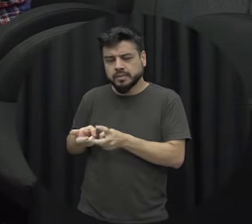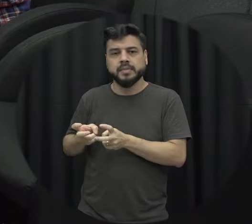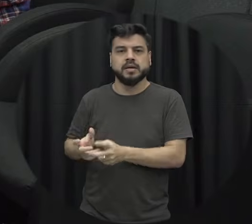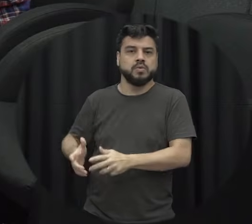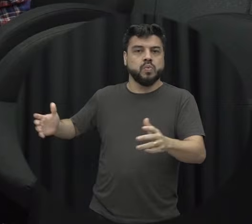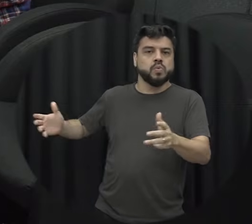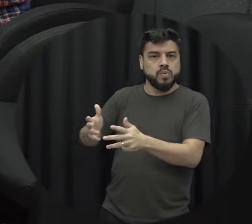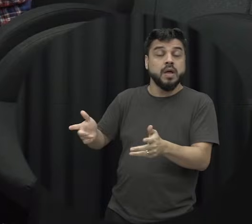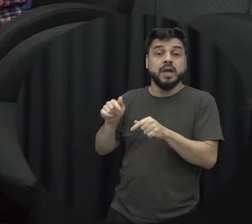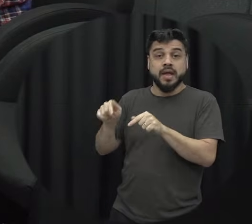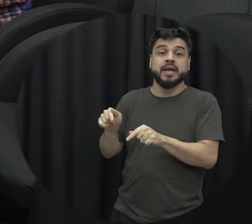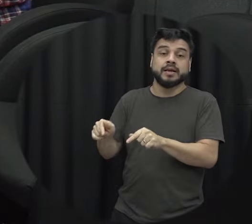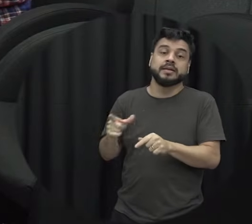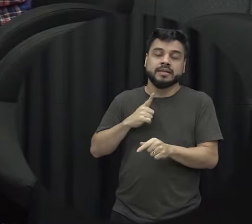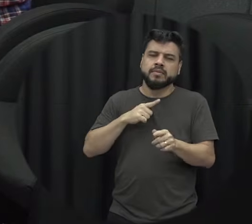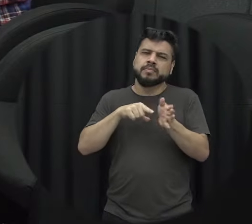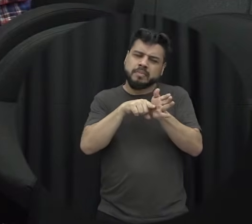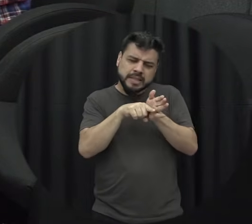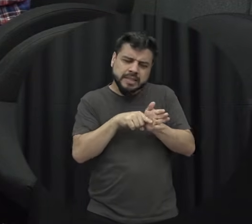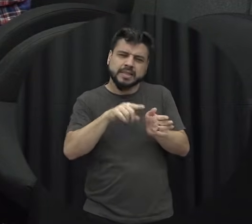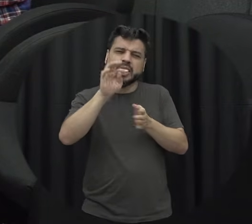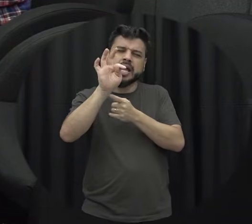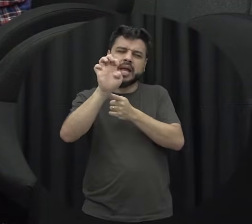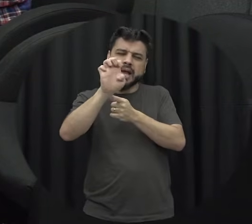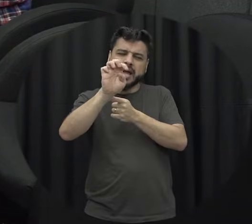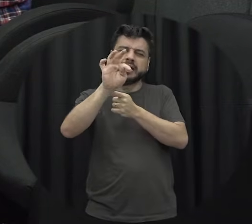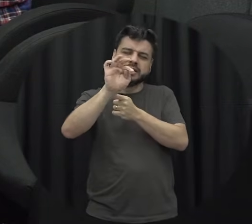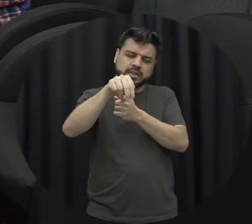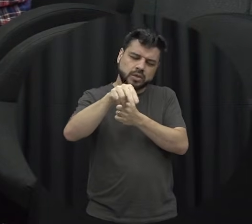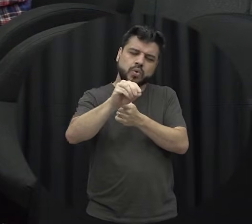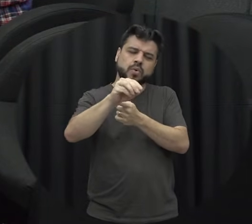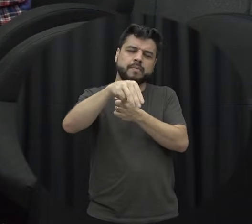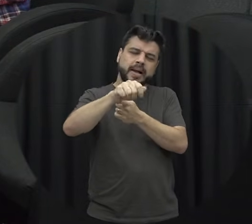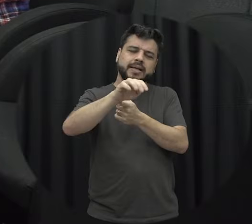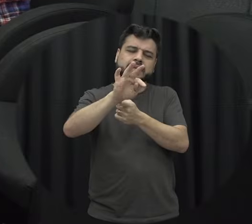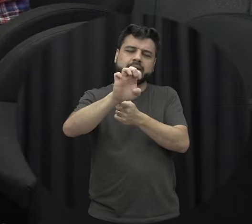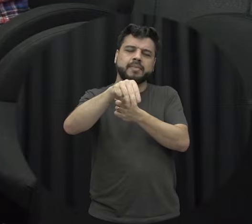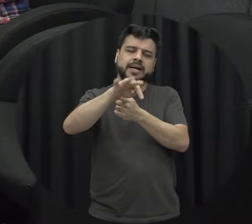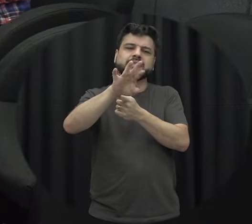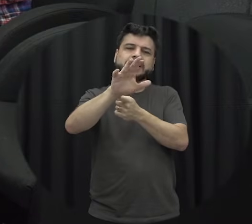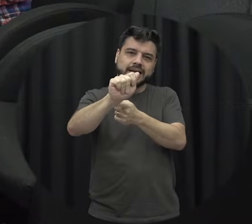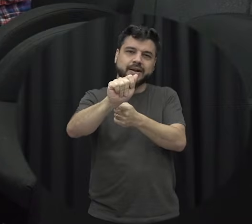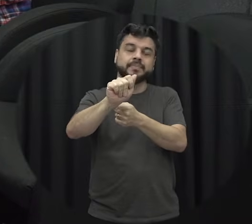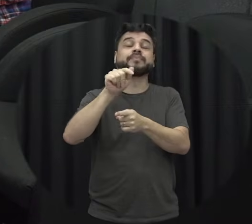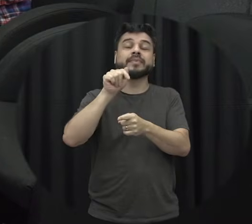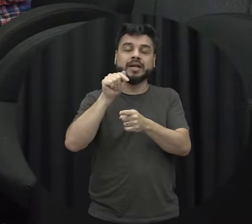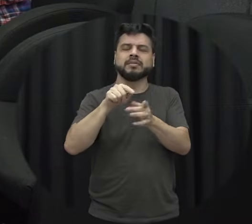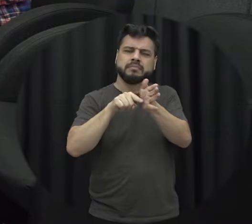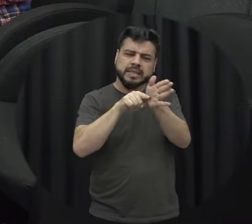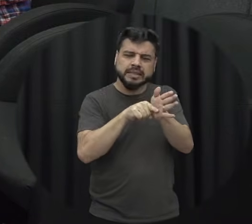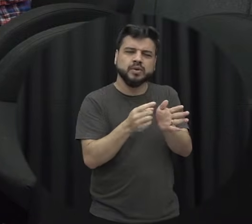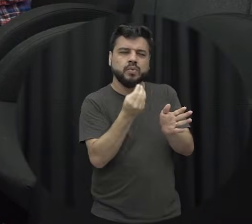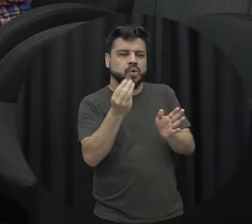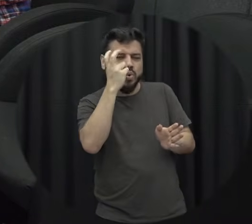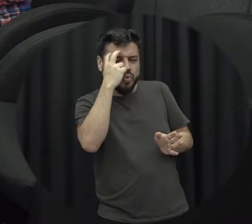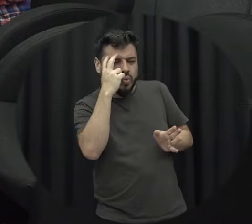diferentes culturas, e aí cultura nesse sentido mais amplo, produzem e praticam o conhecimento